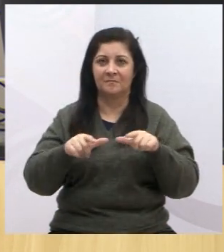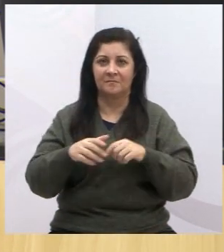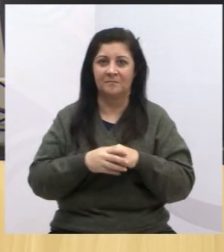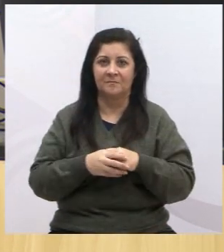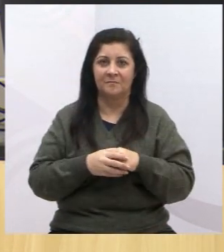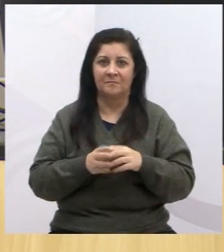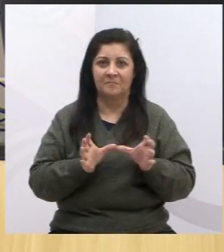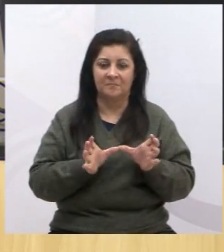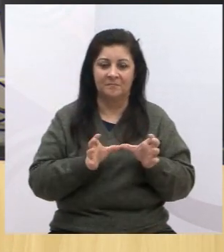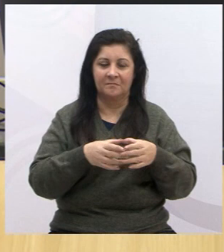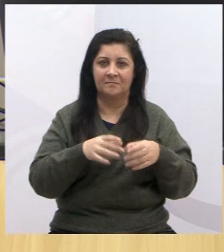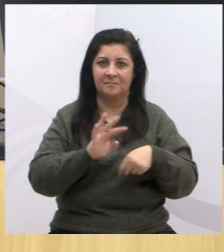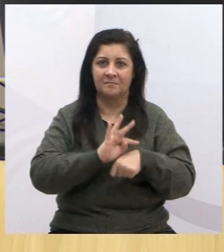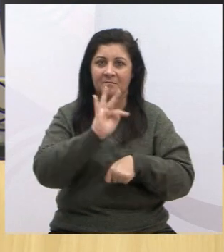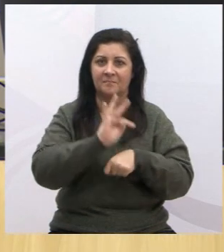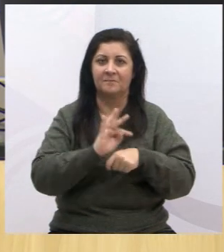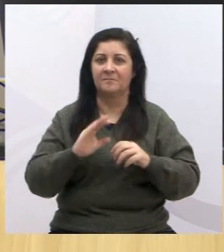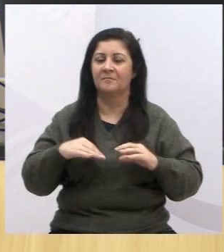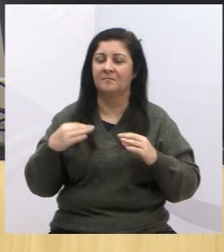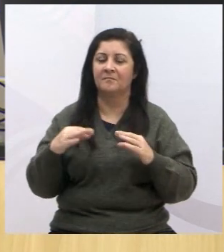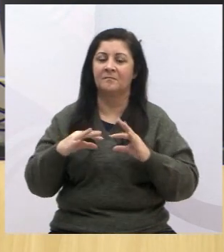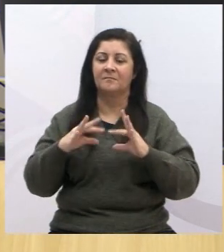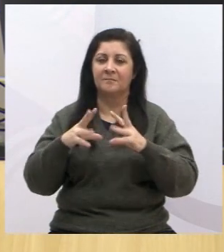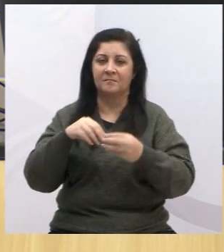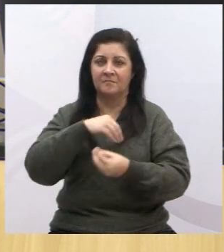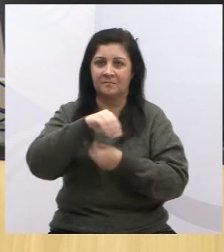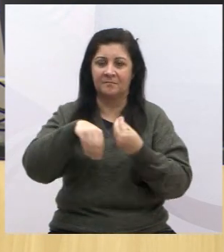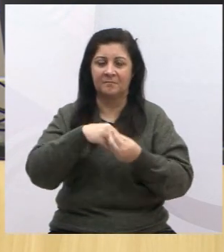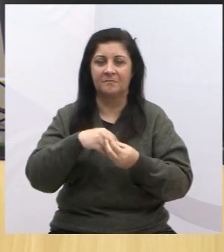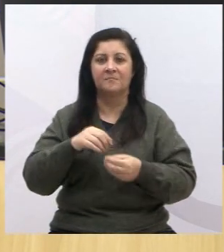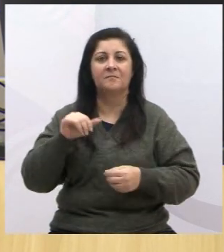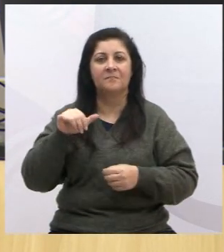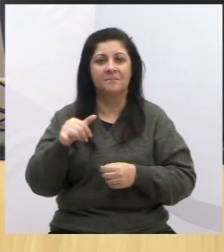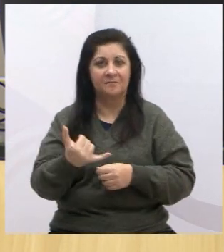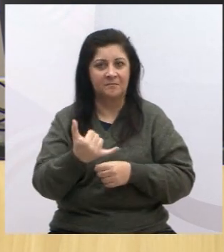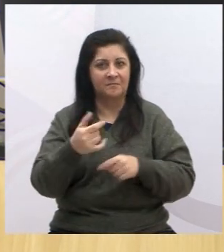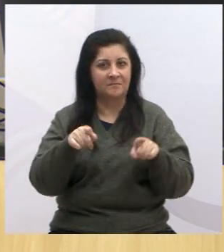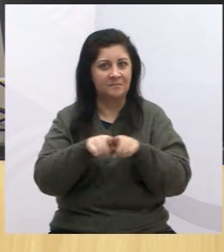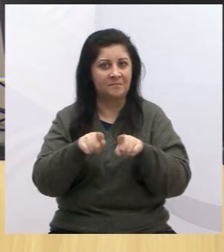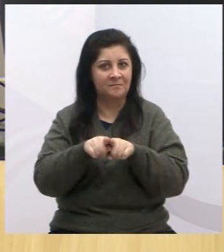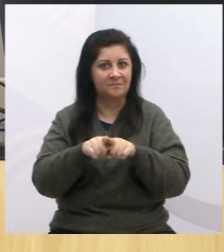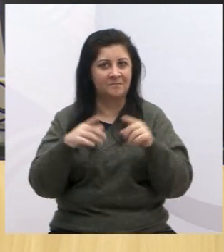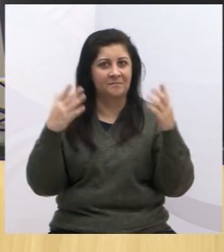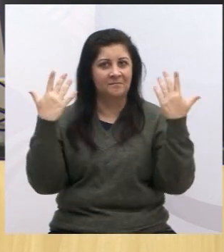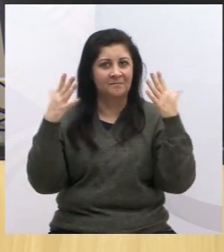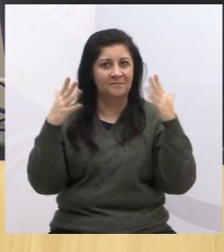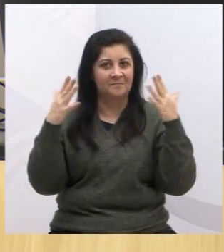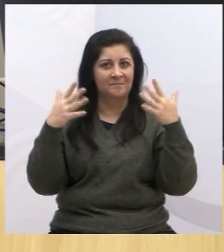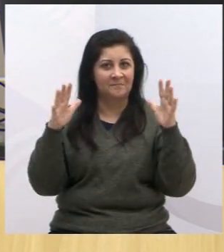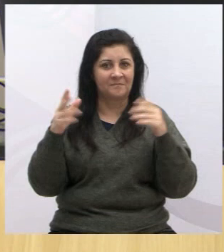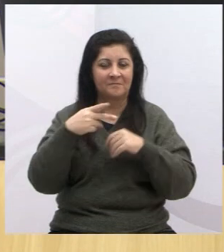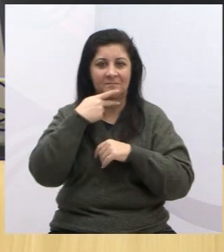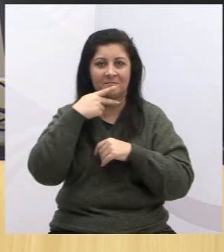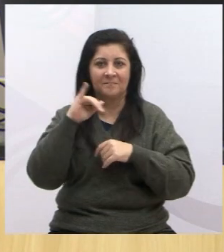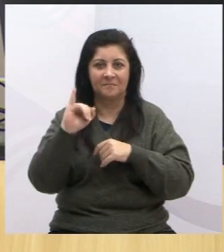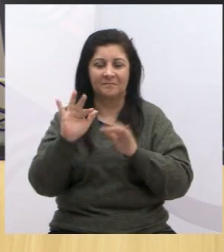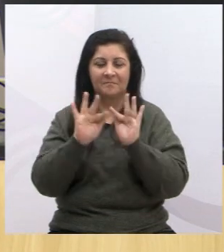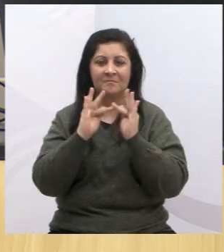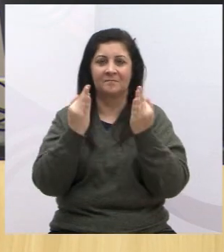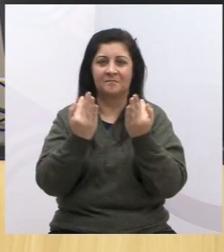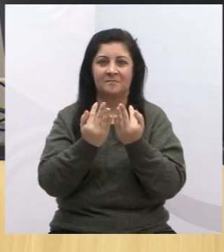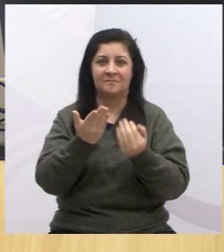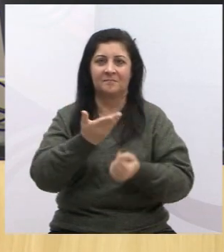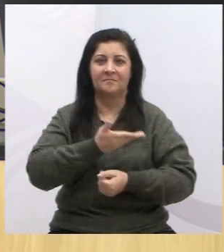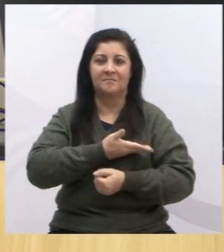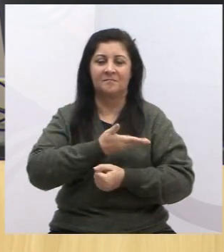comissão técnica e todos os envolvidos. Nessa oportunidade, aproveitamos para parabenizar também os pais, familiares, amigos,